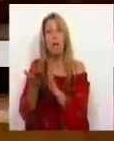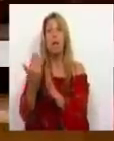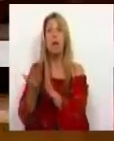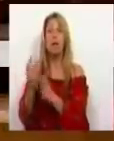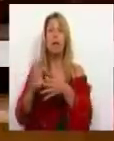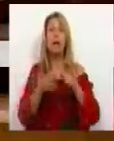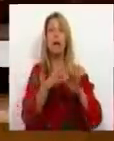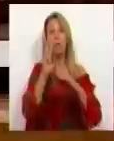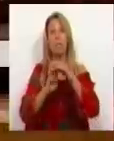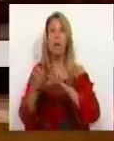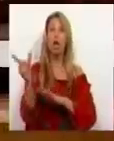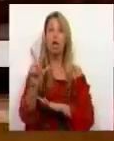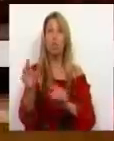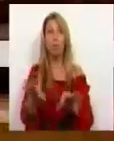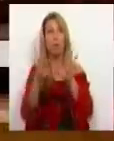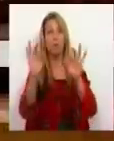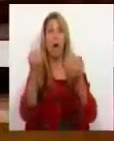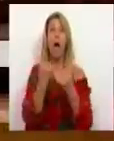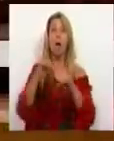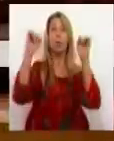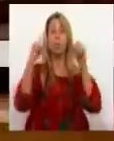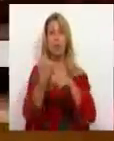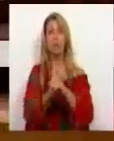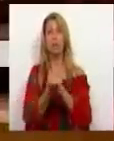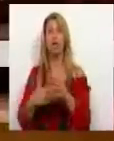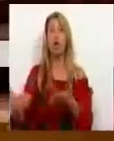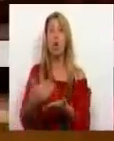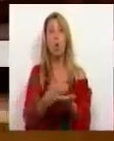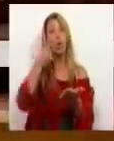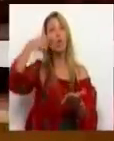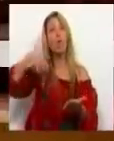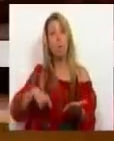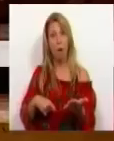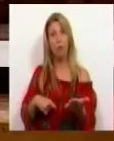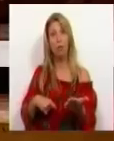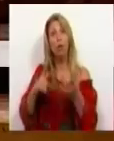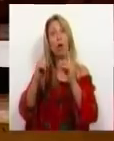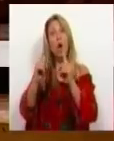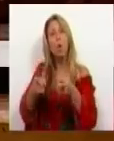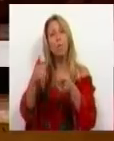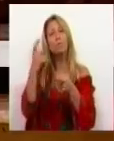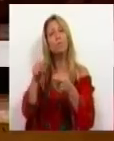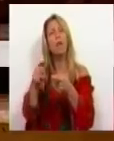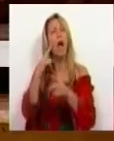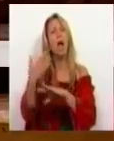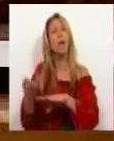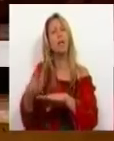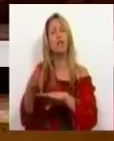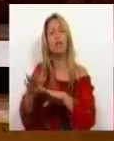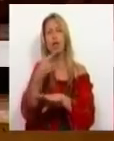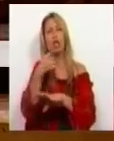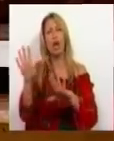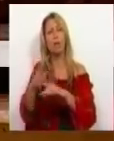em matérias cruciais como a autonomia de serviços e de recursos humanos, que passaram a ser considerados sedentários e